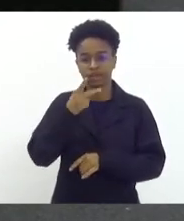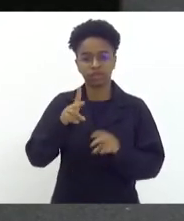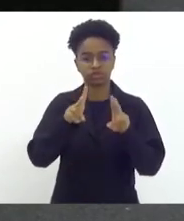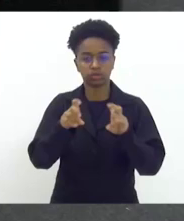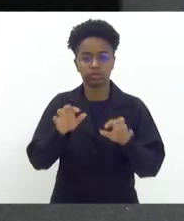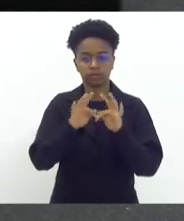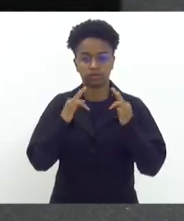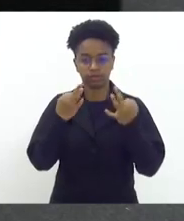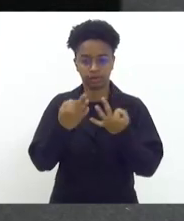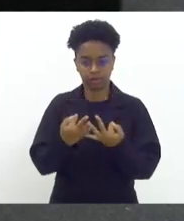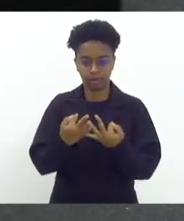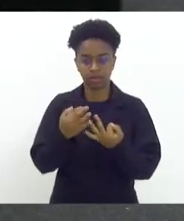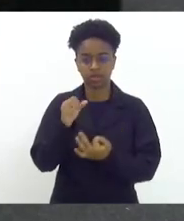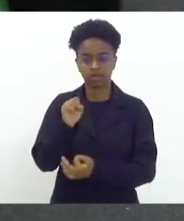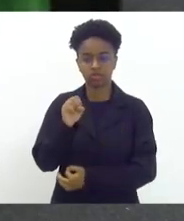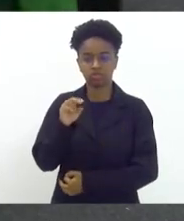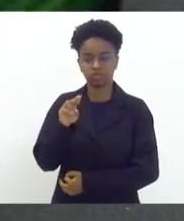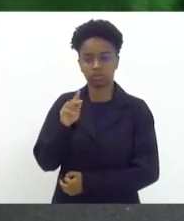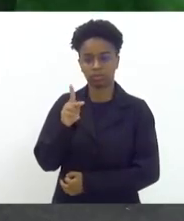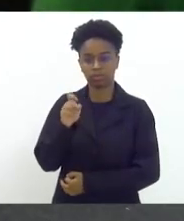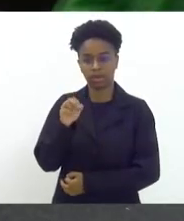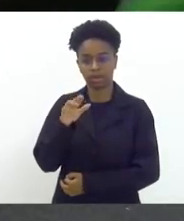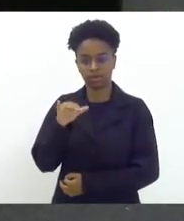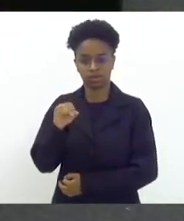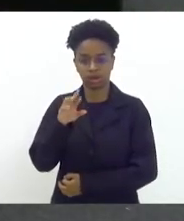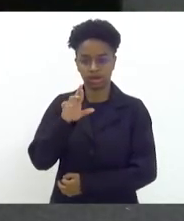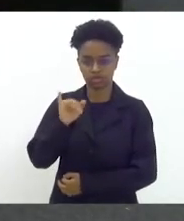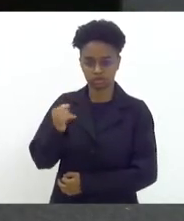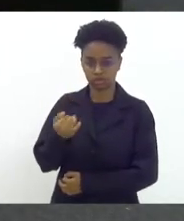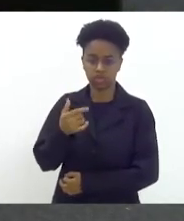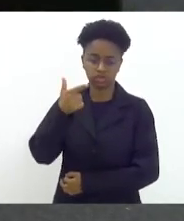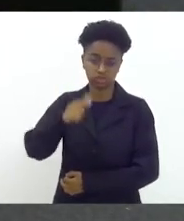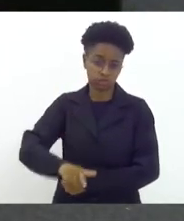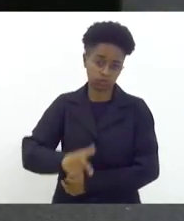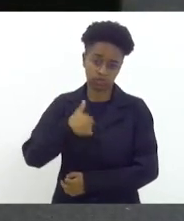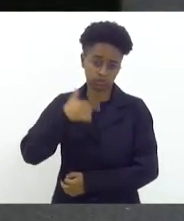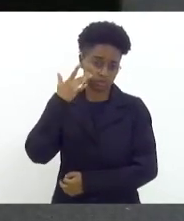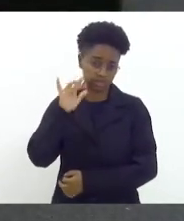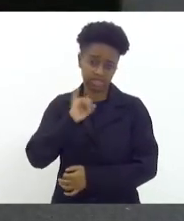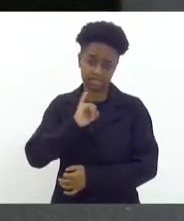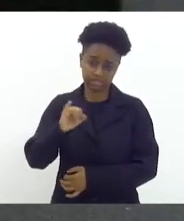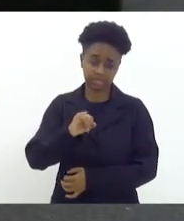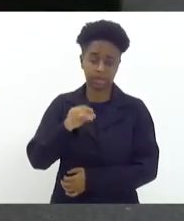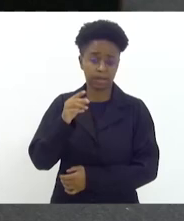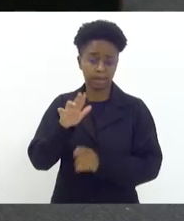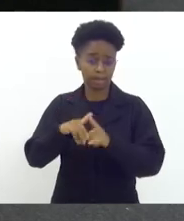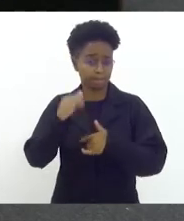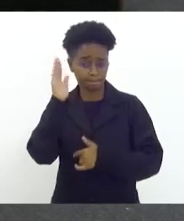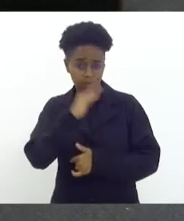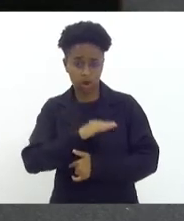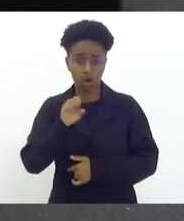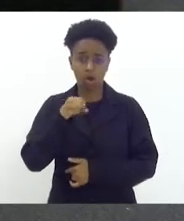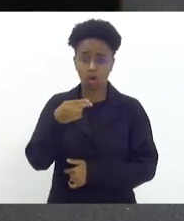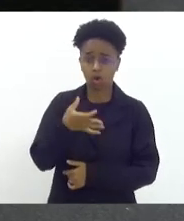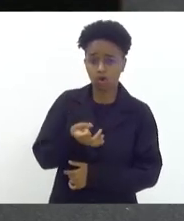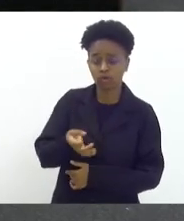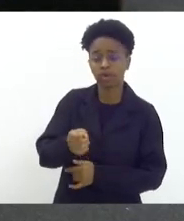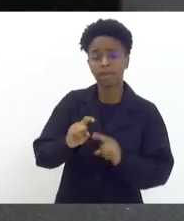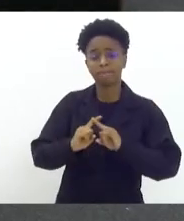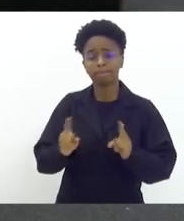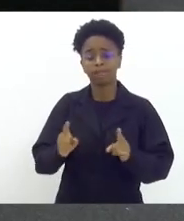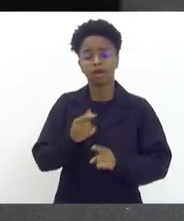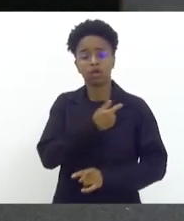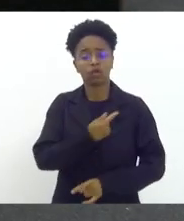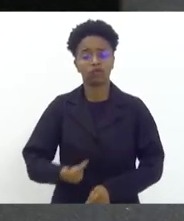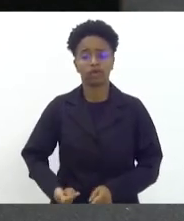famílias do supera RJ por mais uma vez não sei se por maldade covardia ou incompetência o governo do estado não tá cumprindo